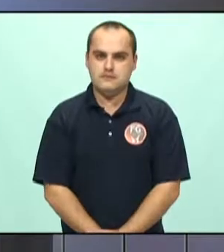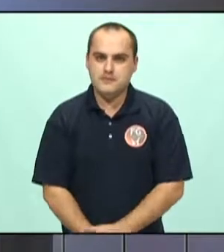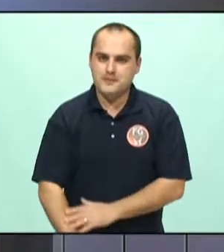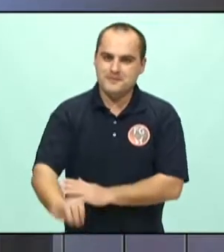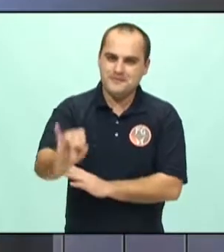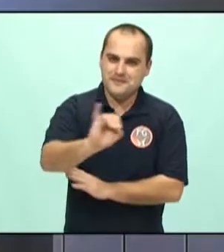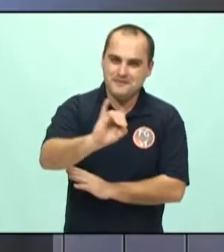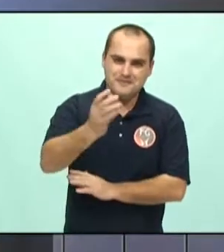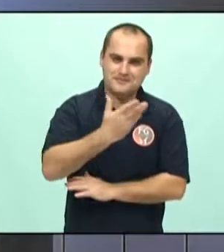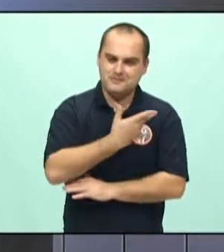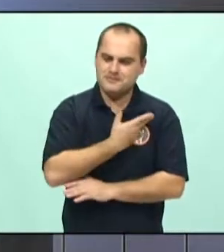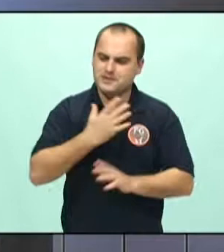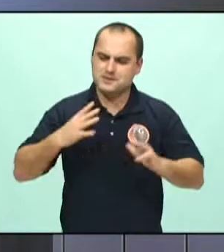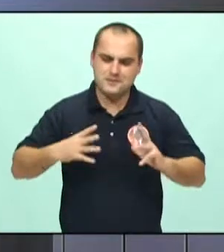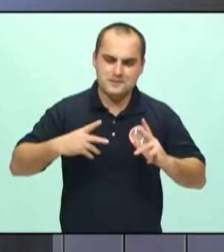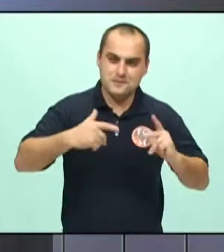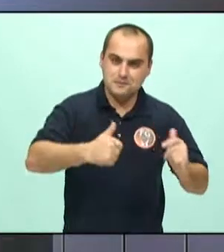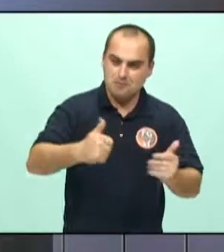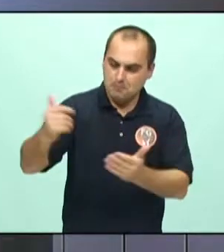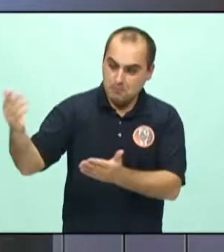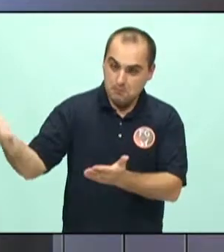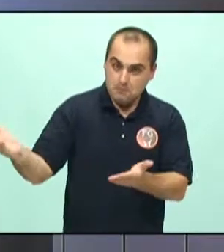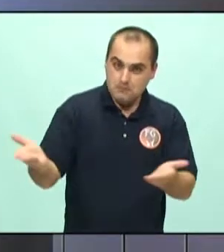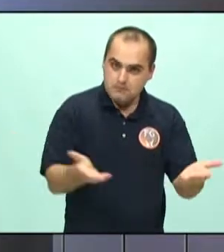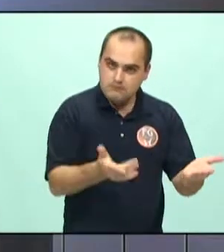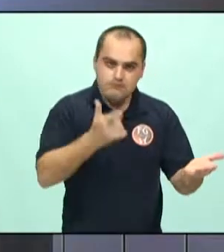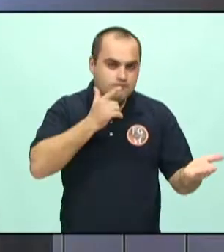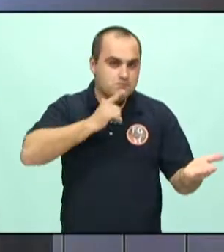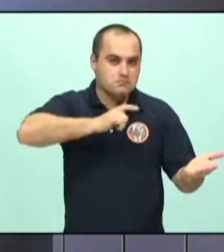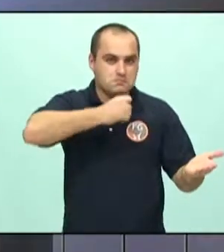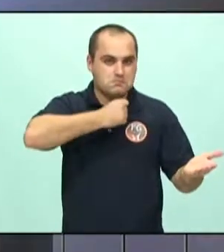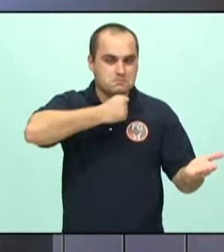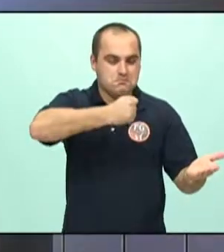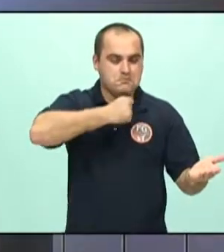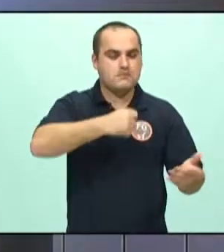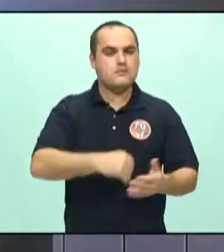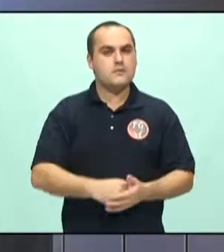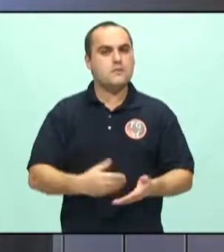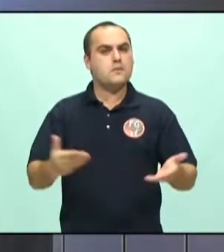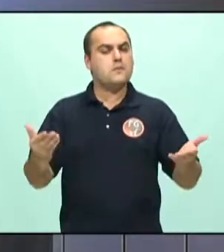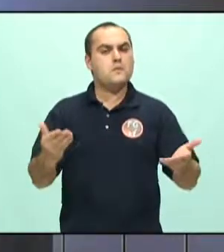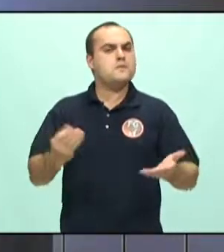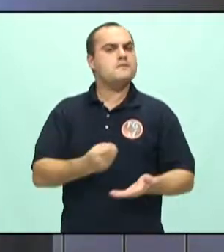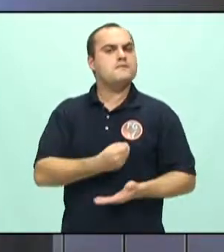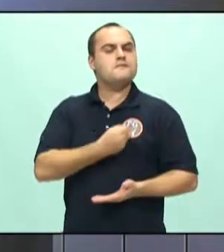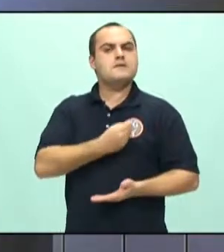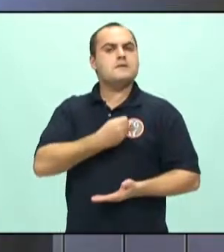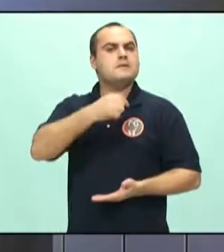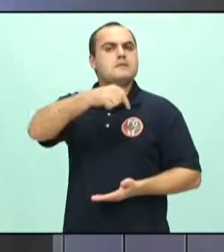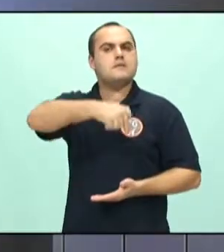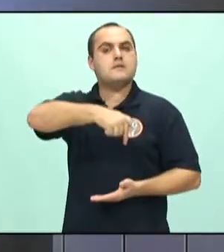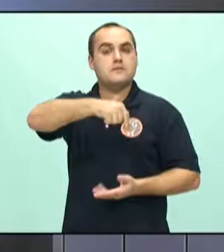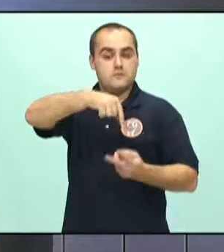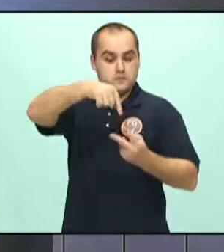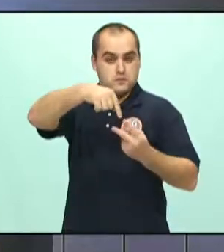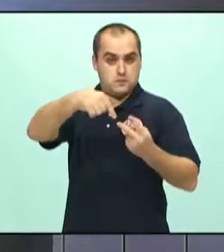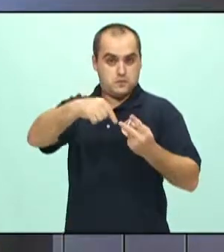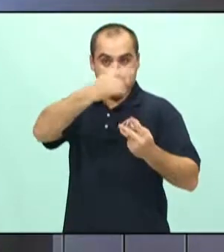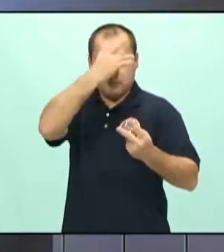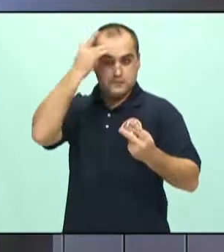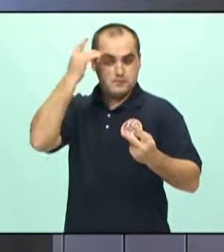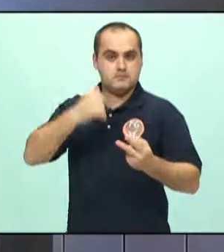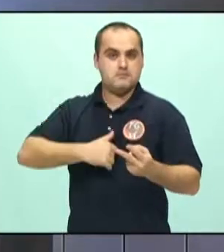Olá, amigos. Sejam bem-vindos a mais um Câmara Aberta. Participam do programa conosco nesta noite o presidente